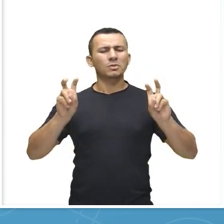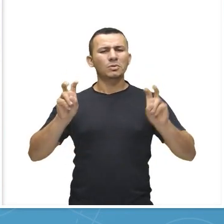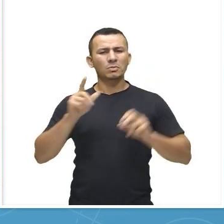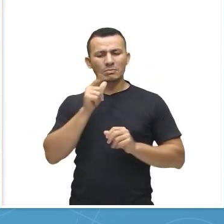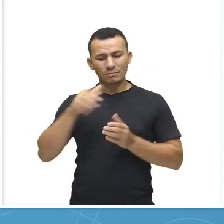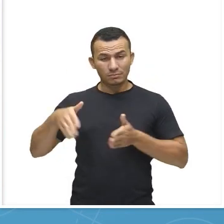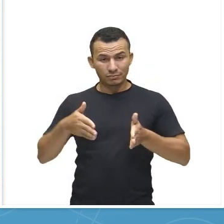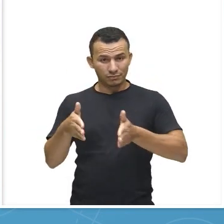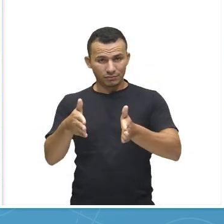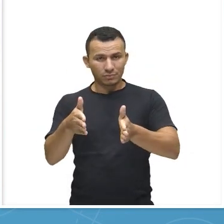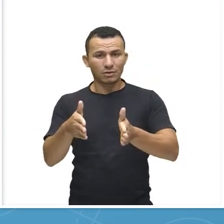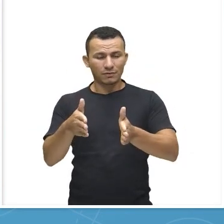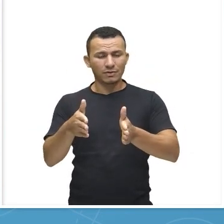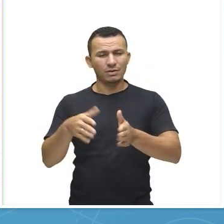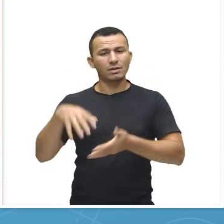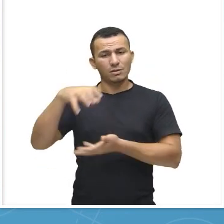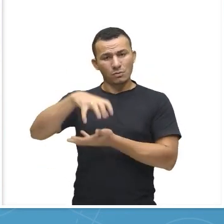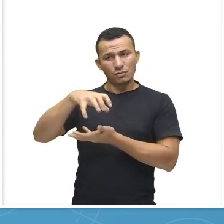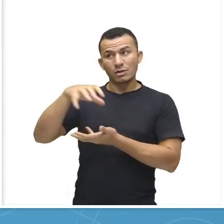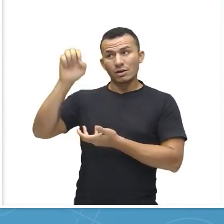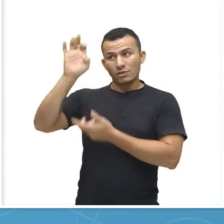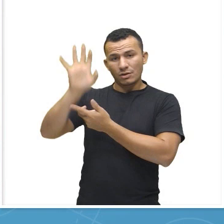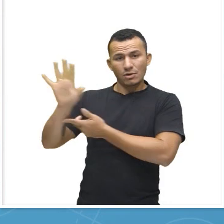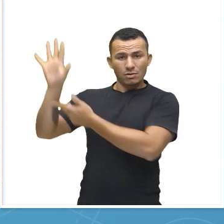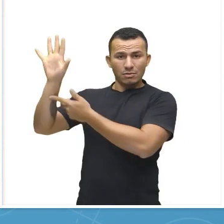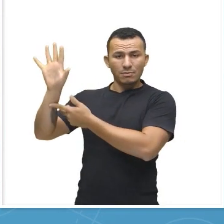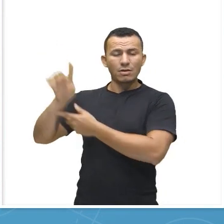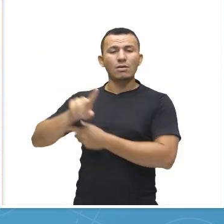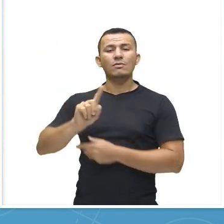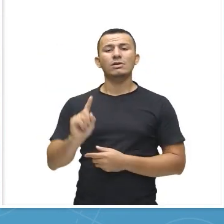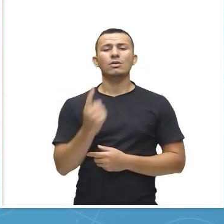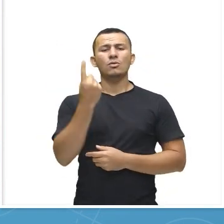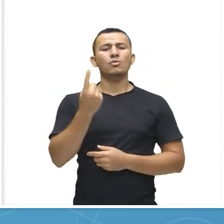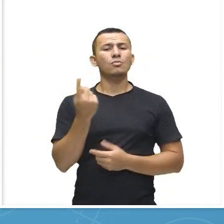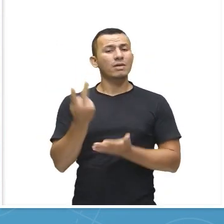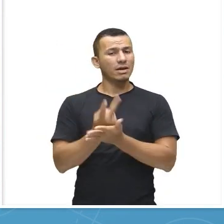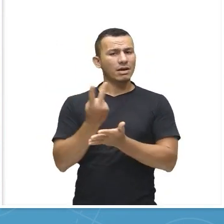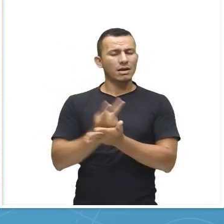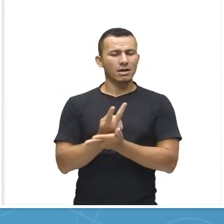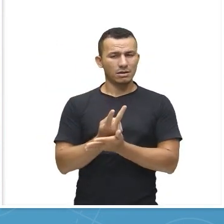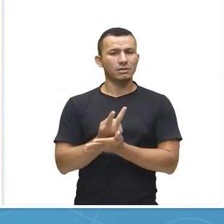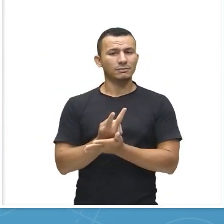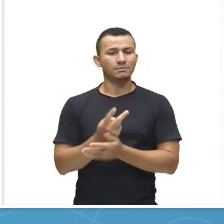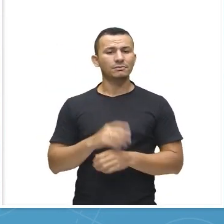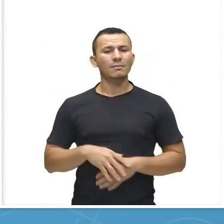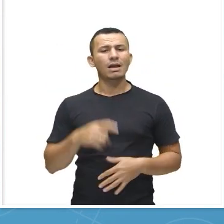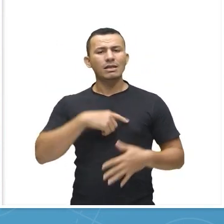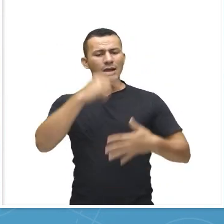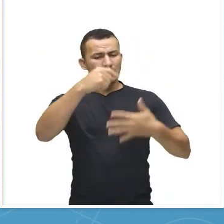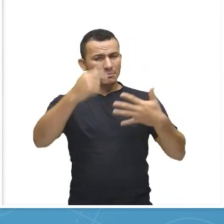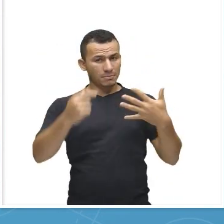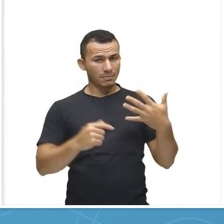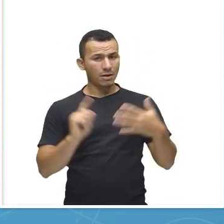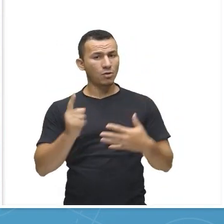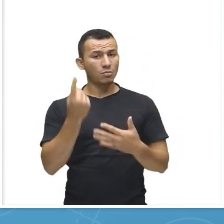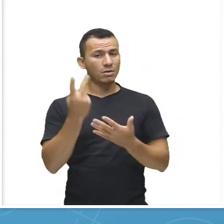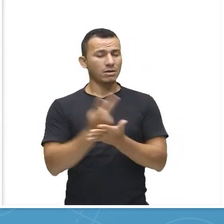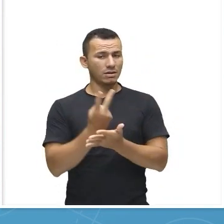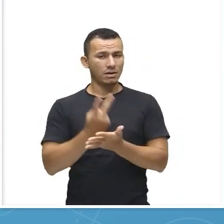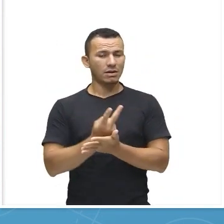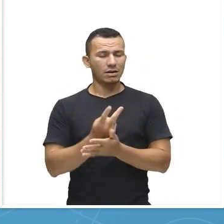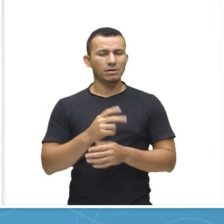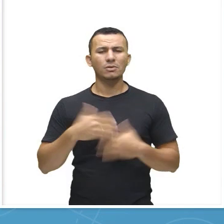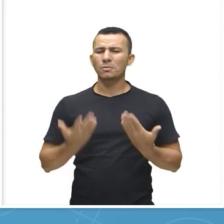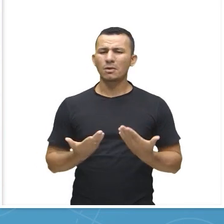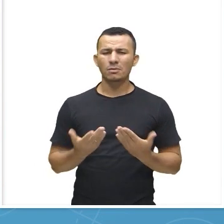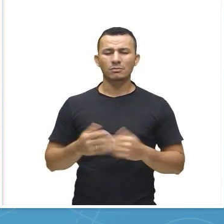europeu, assinale a alternativa incorreta. Uma dessas aí está errada. Qual